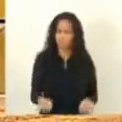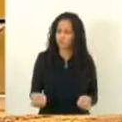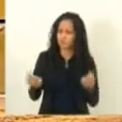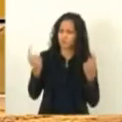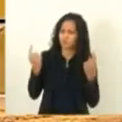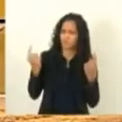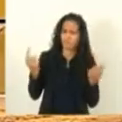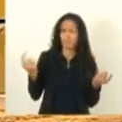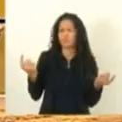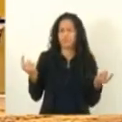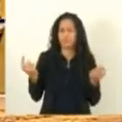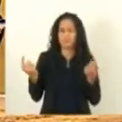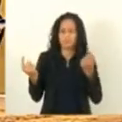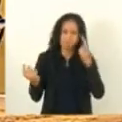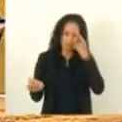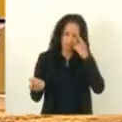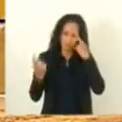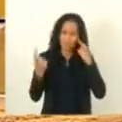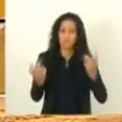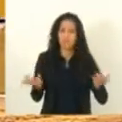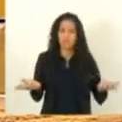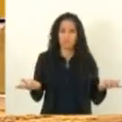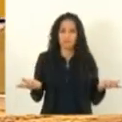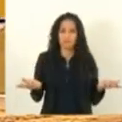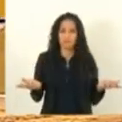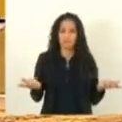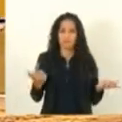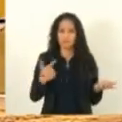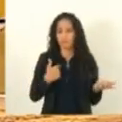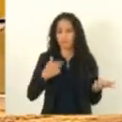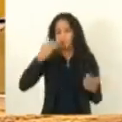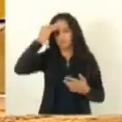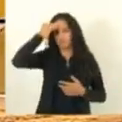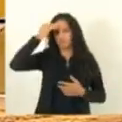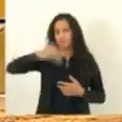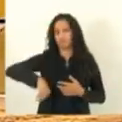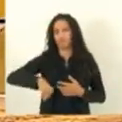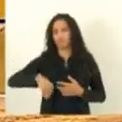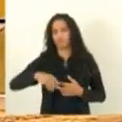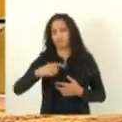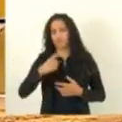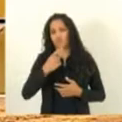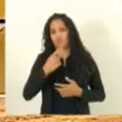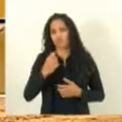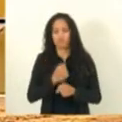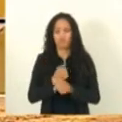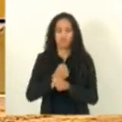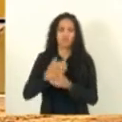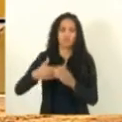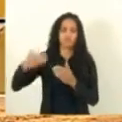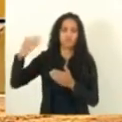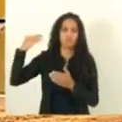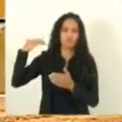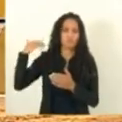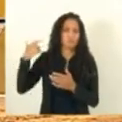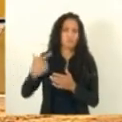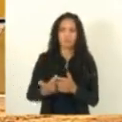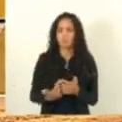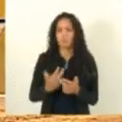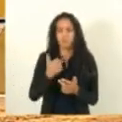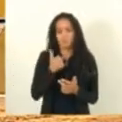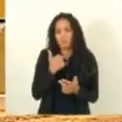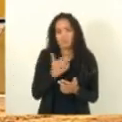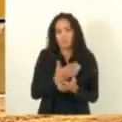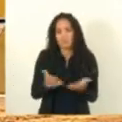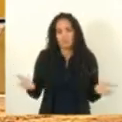assim, foi a gota d'água. Então, assim, eu desisti, na verdade, de doar sangue nos últimos tempos em função dessas questões